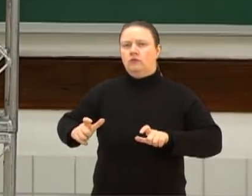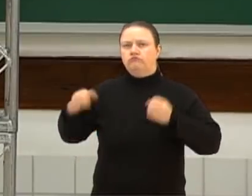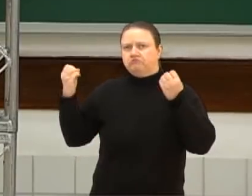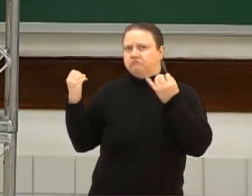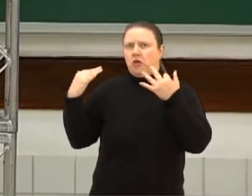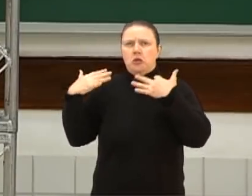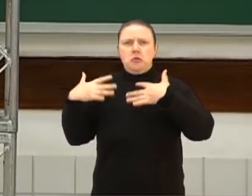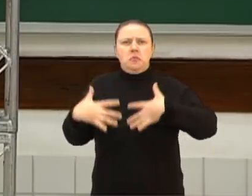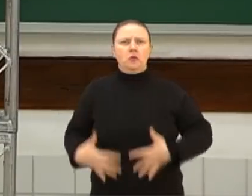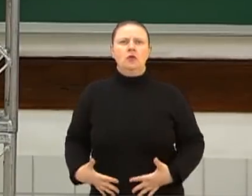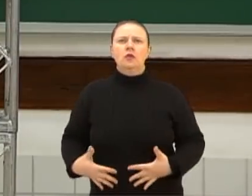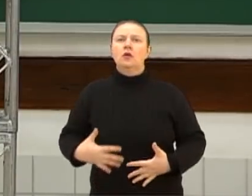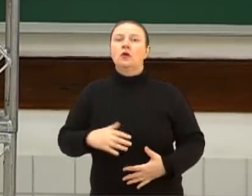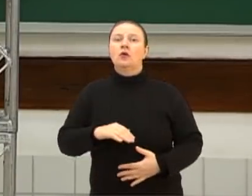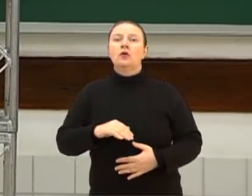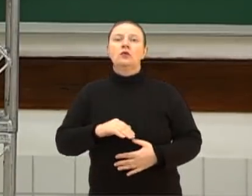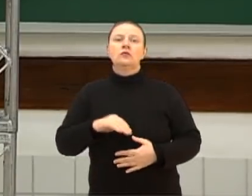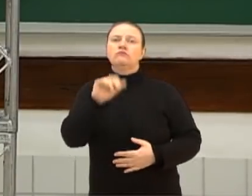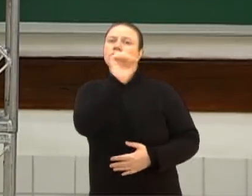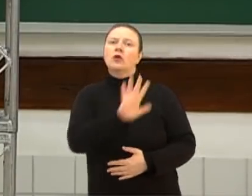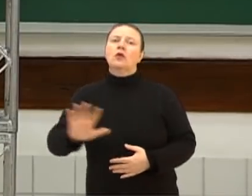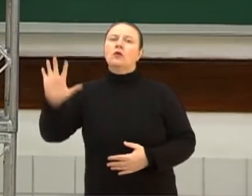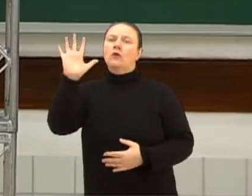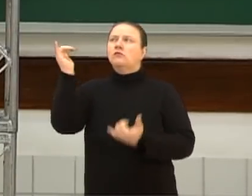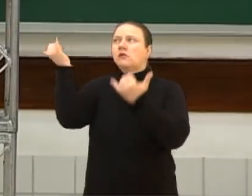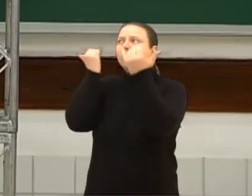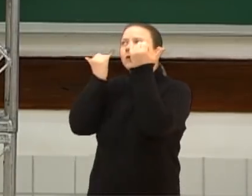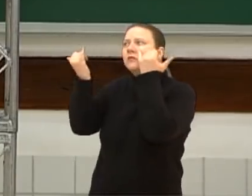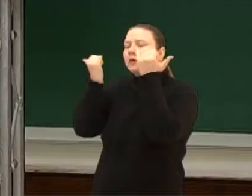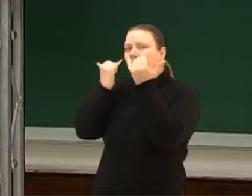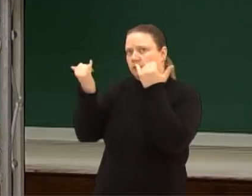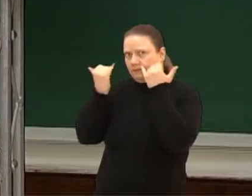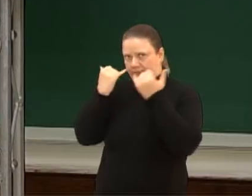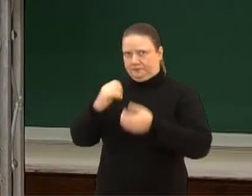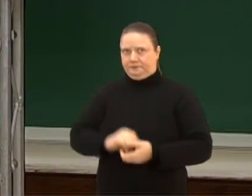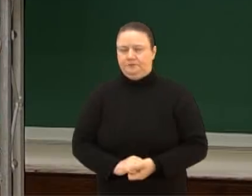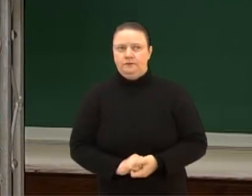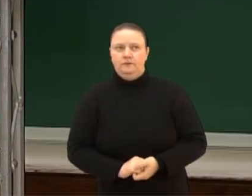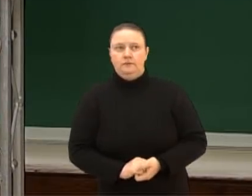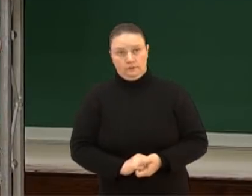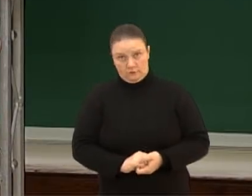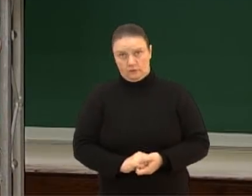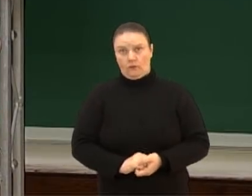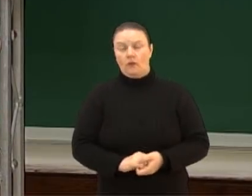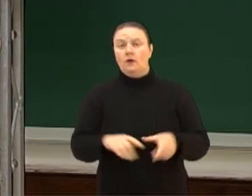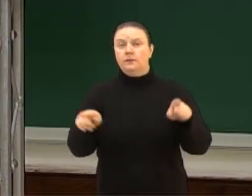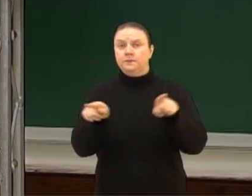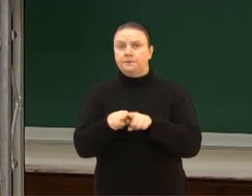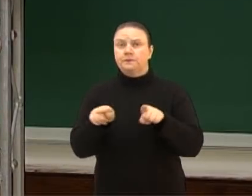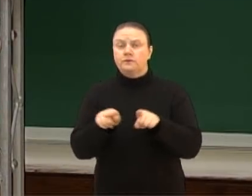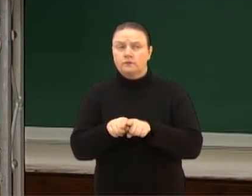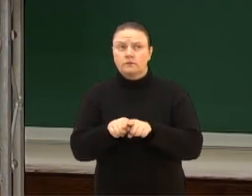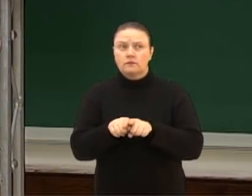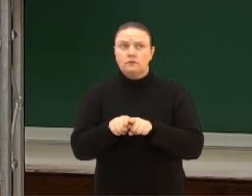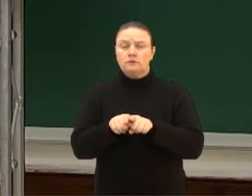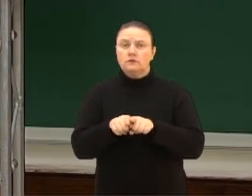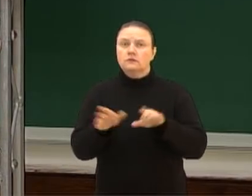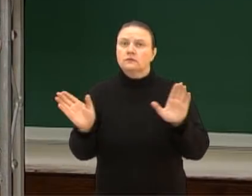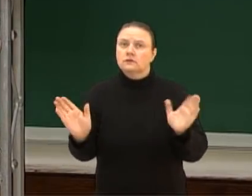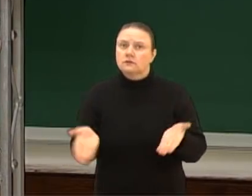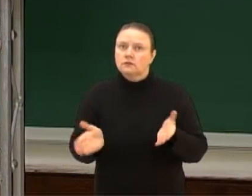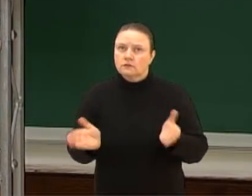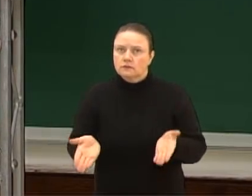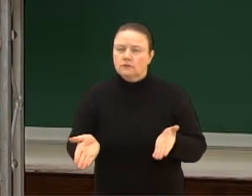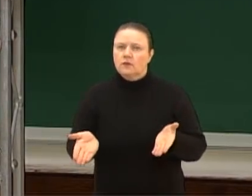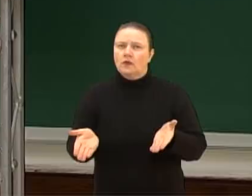muito importante sobre o que nós podemos observar. Então repare aqui comigo. Agora a gente vai fazer